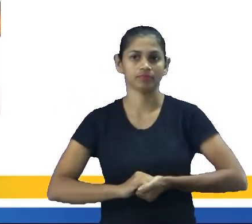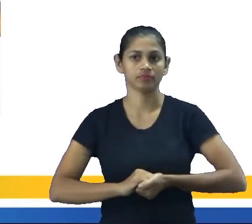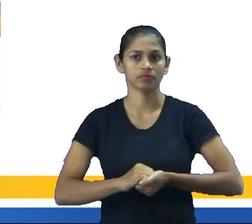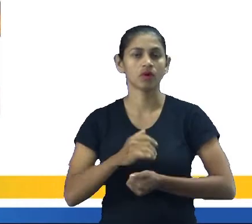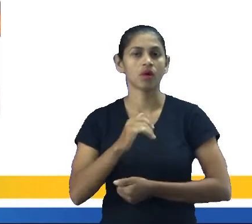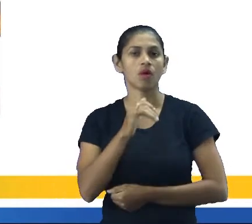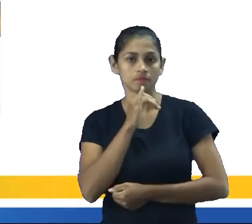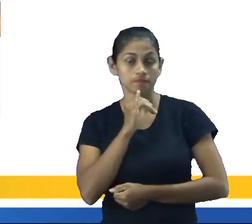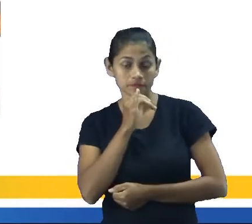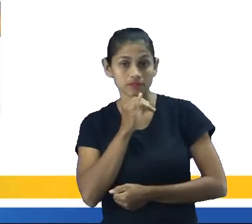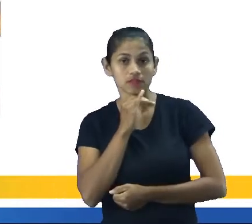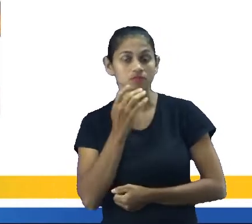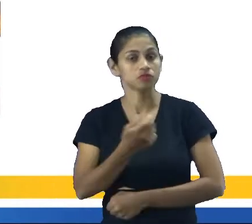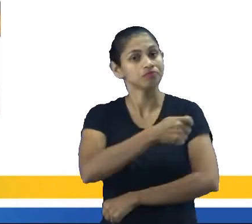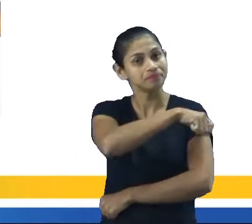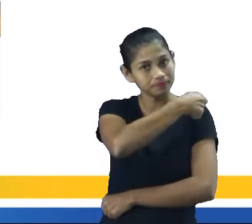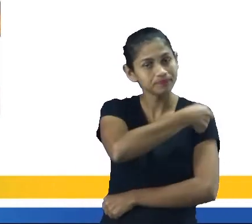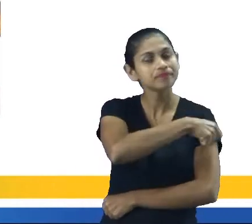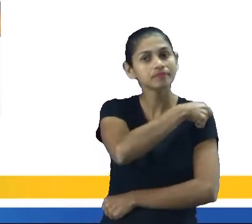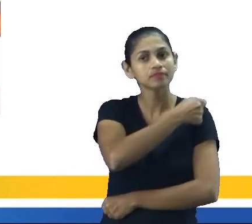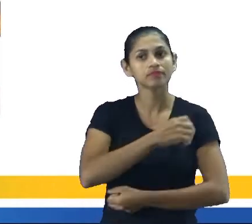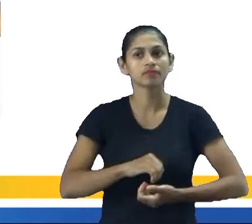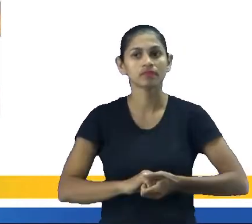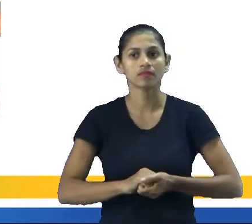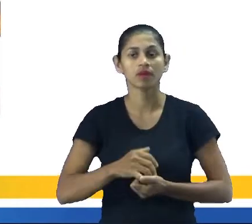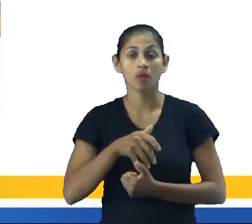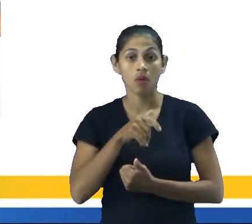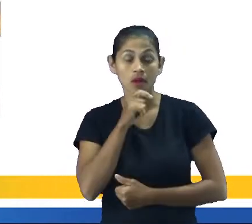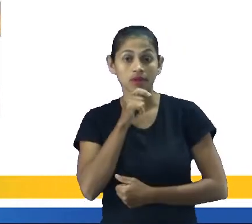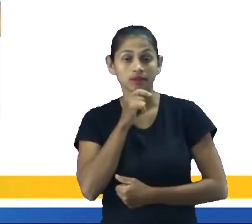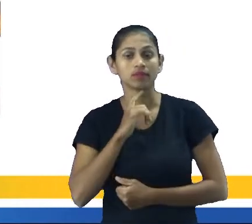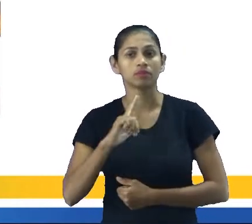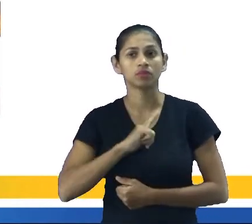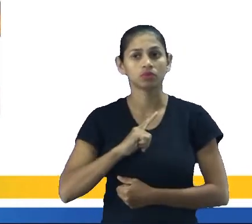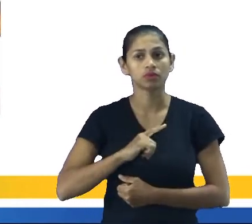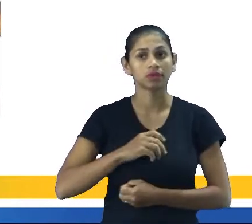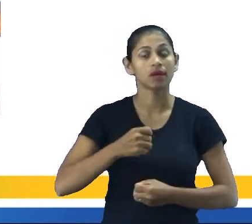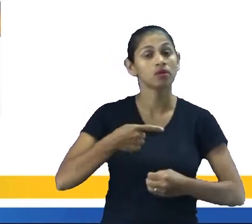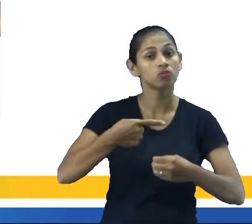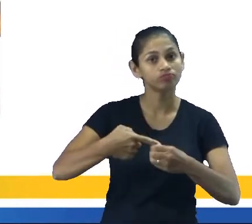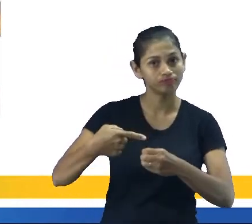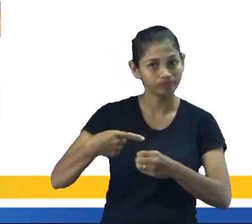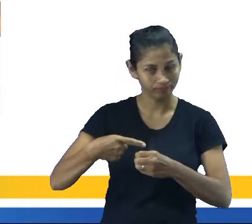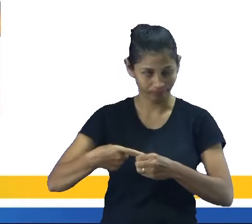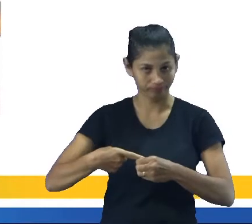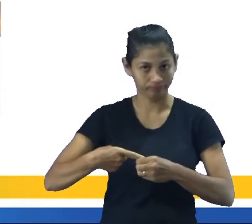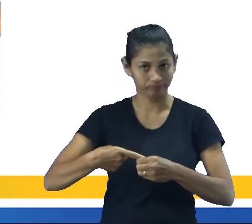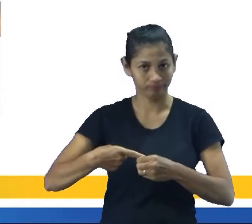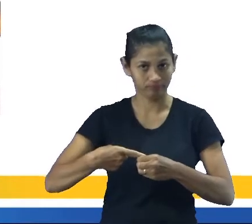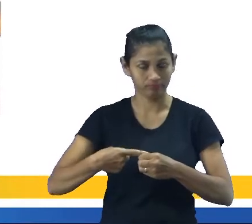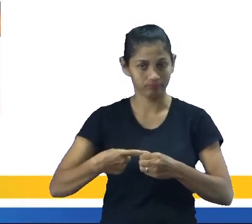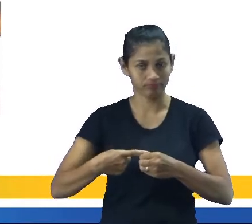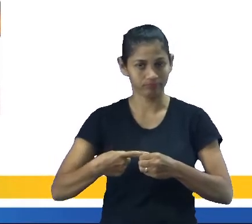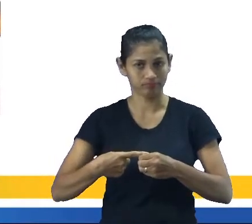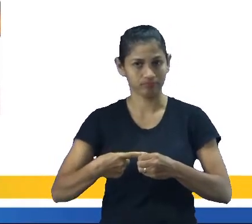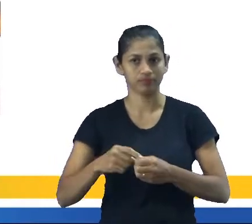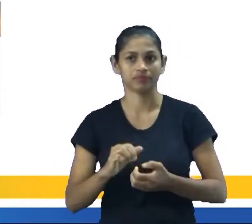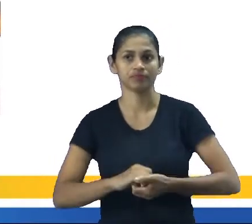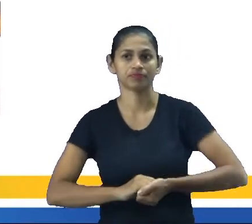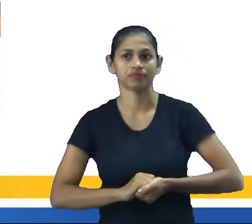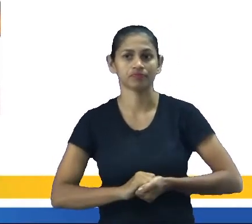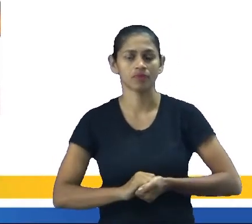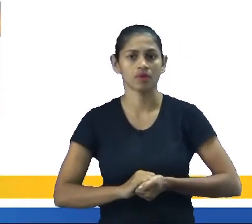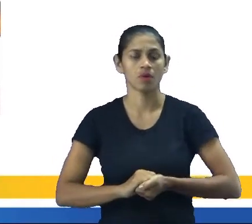um álcool. E como exemplo a gente tem o etanol, O etanol utilizado aí como álcool, para abastecer os carros,